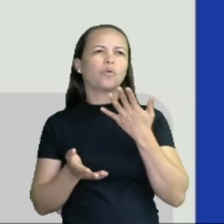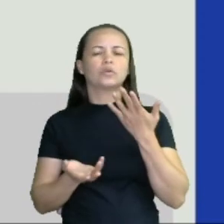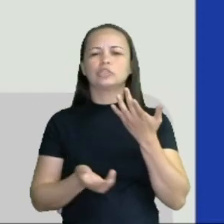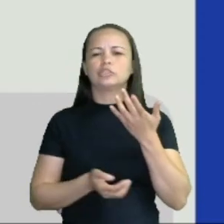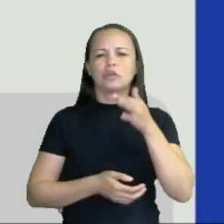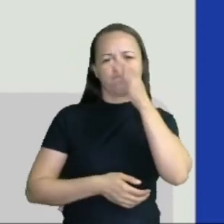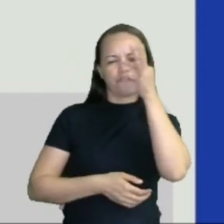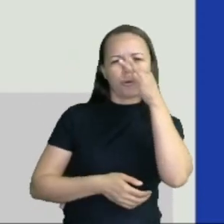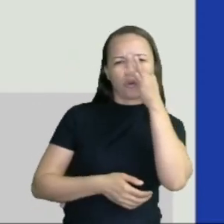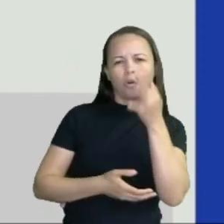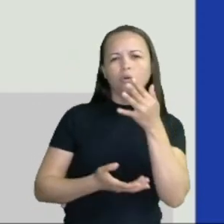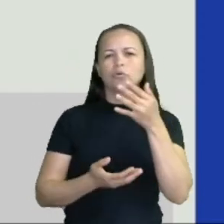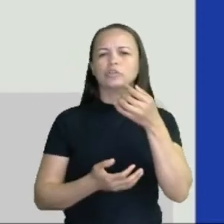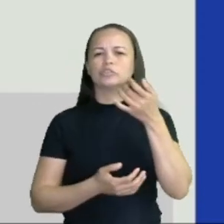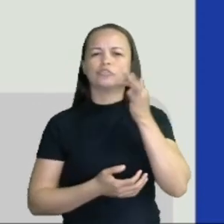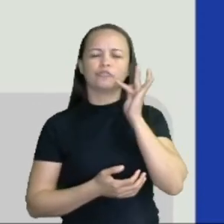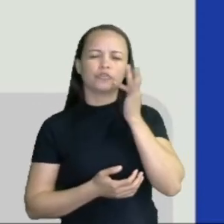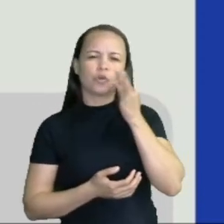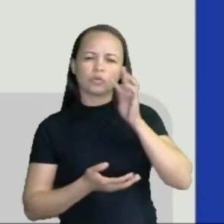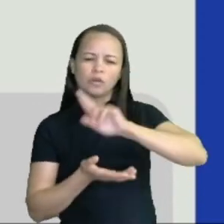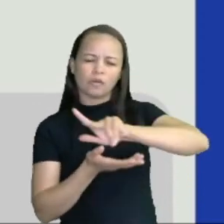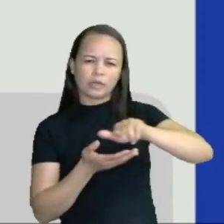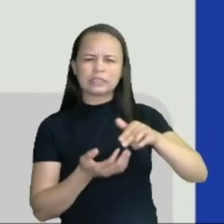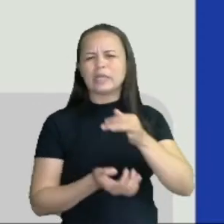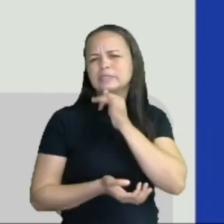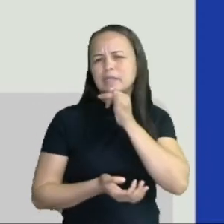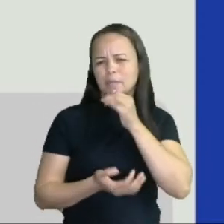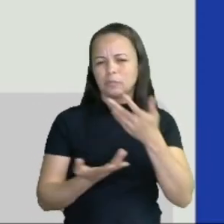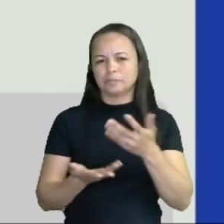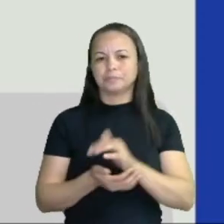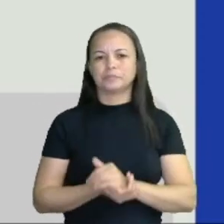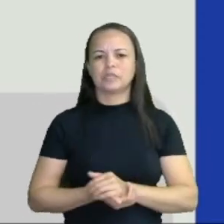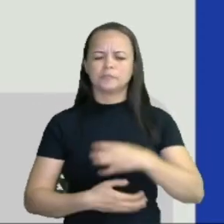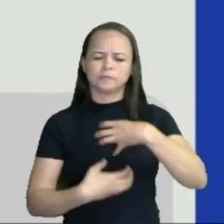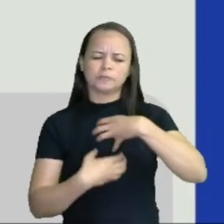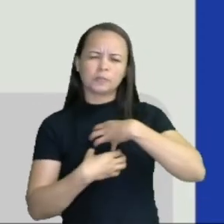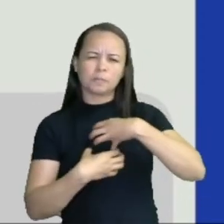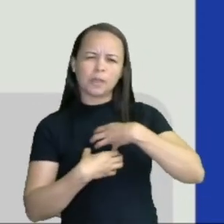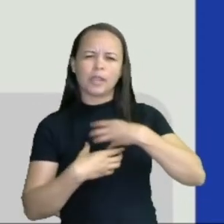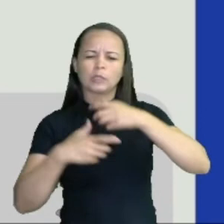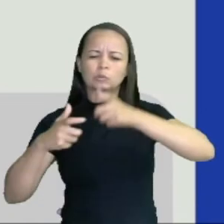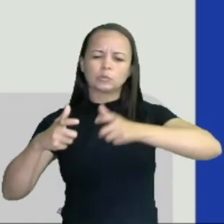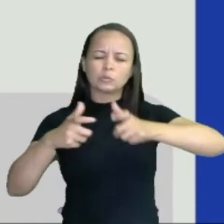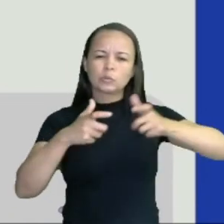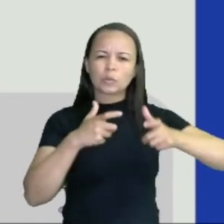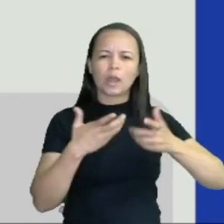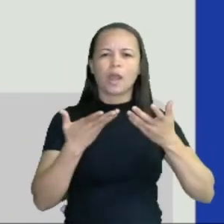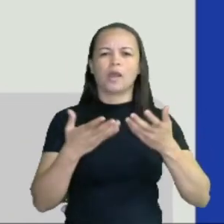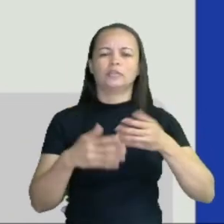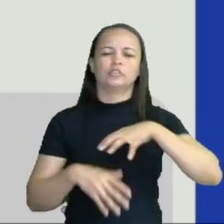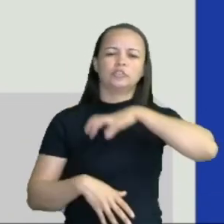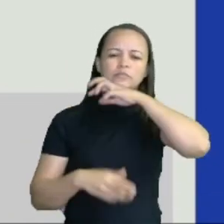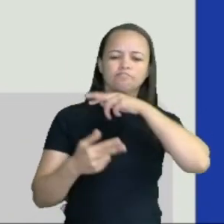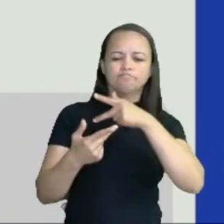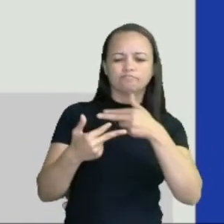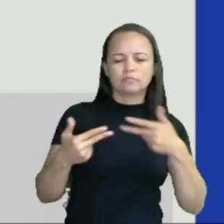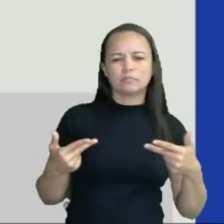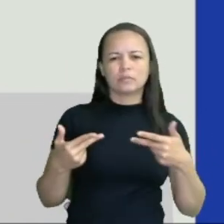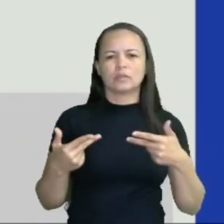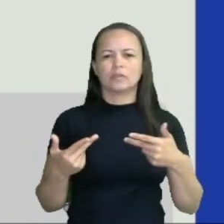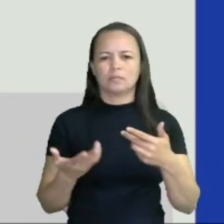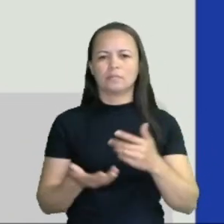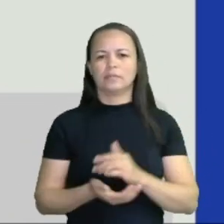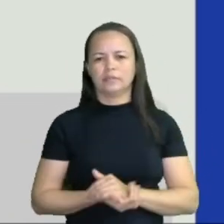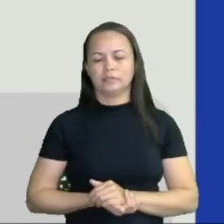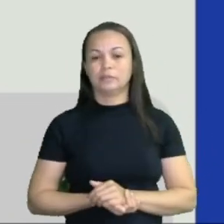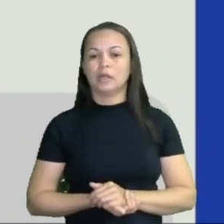de flores, nome de frutas, que são exemplos de sentimentos, de lugares, de bichos. Ficou repetido